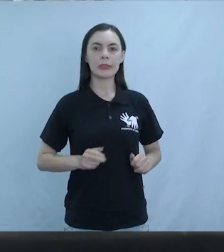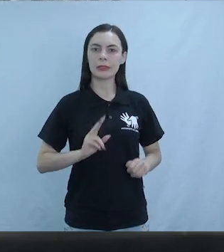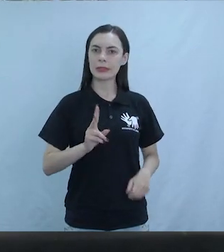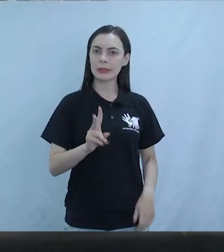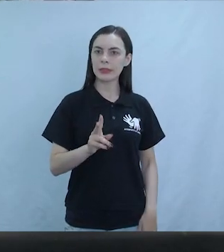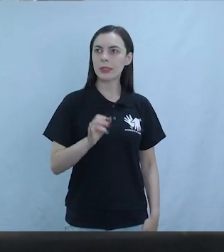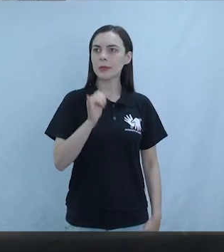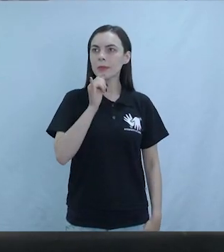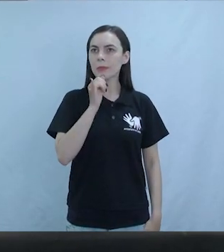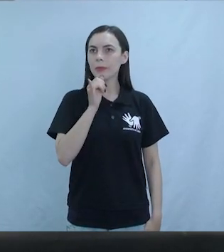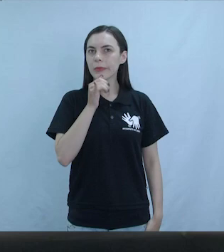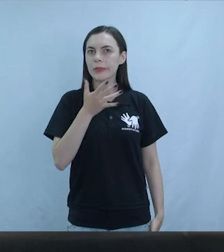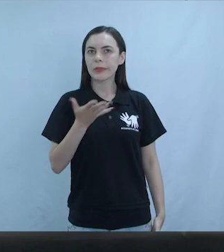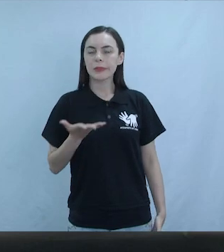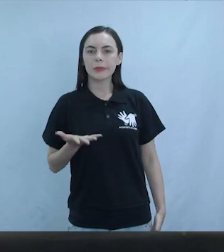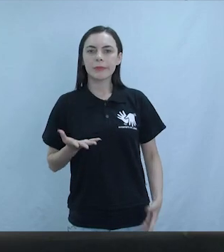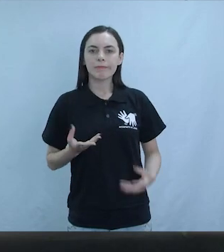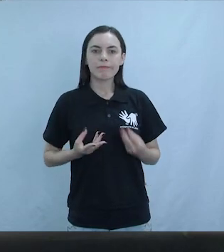É, cada vez que a gente...